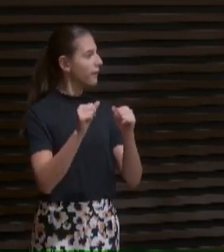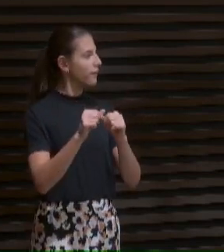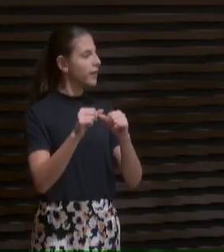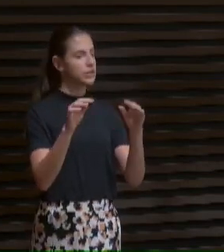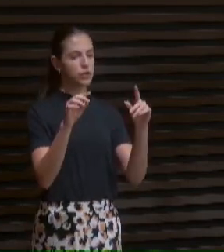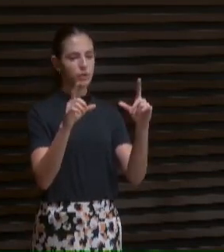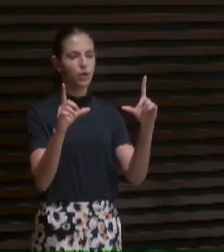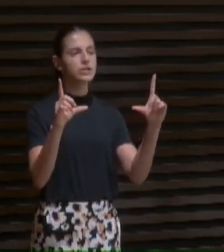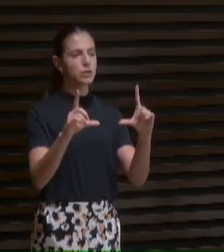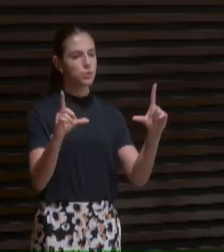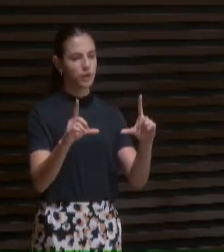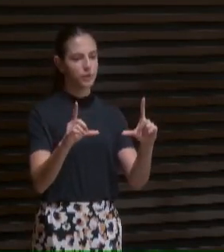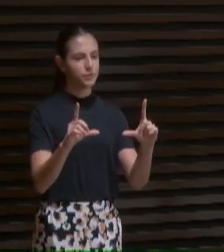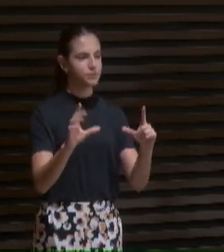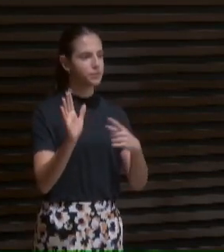quadro.